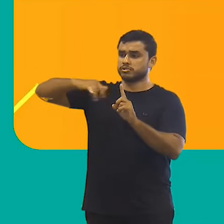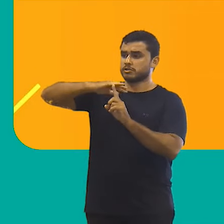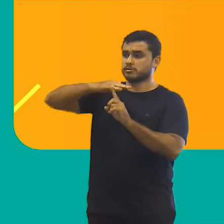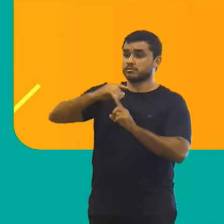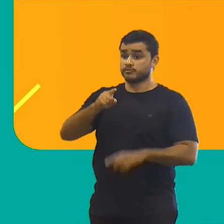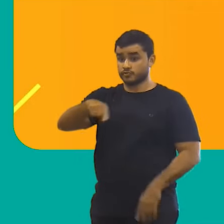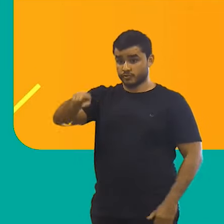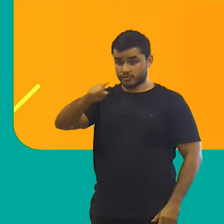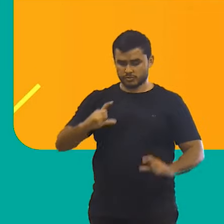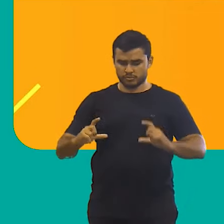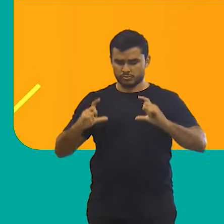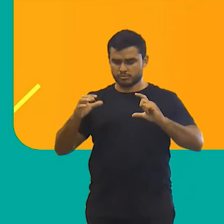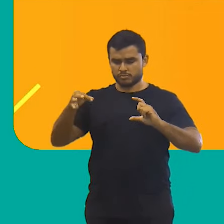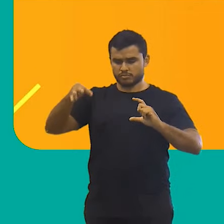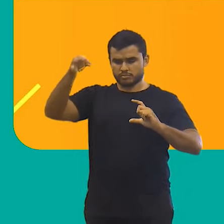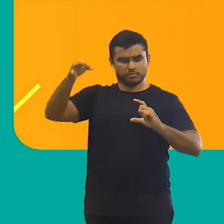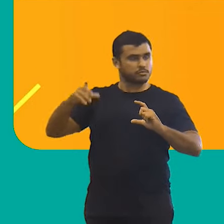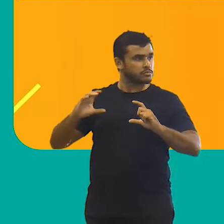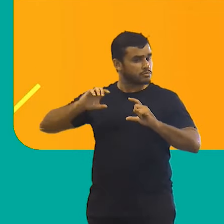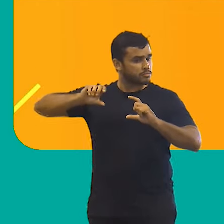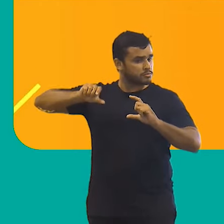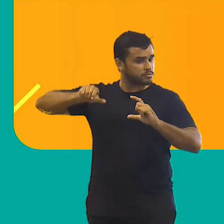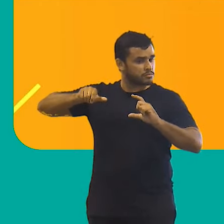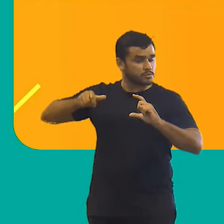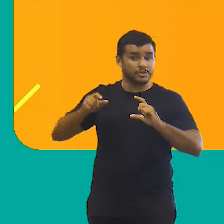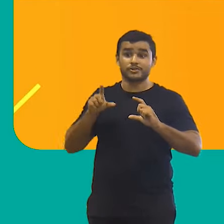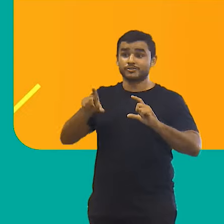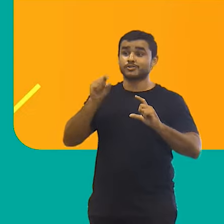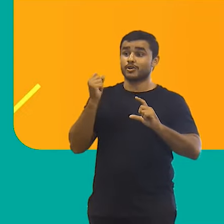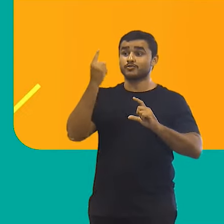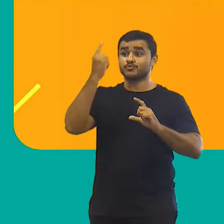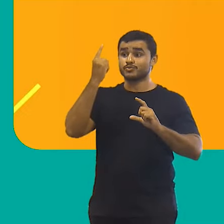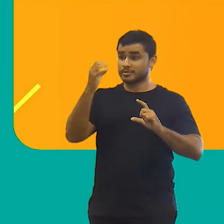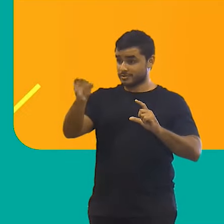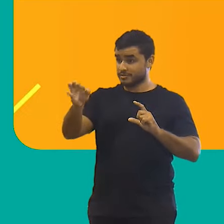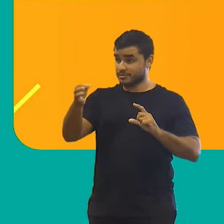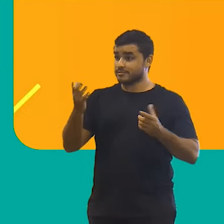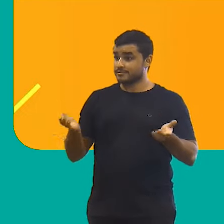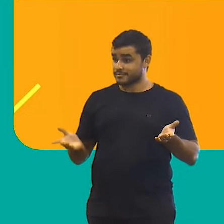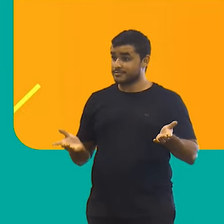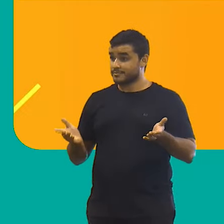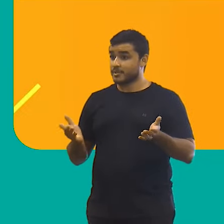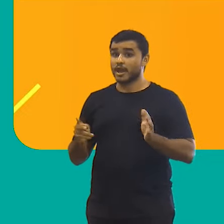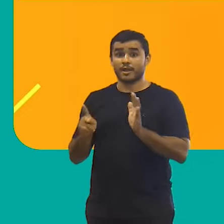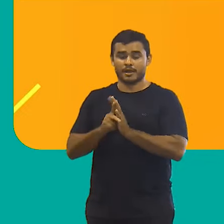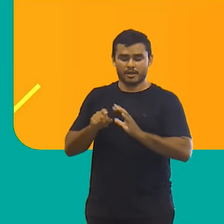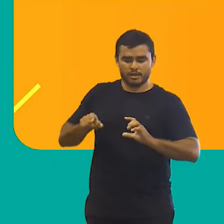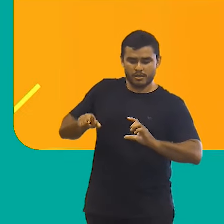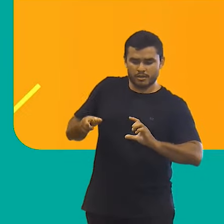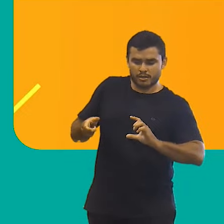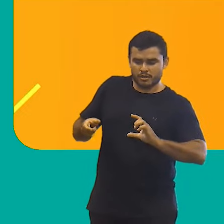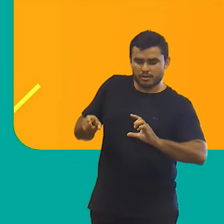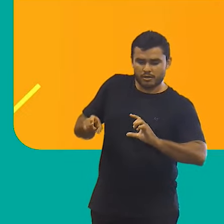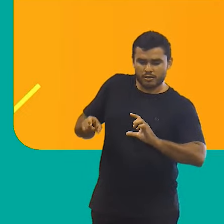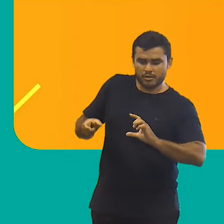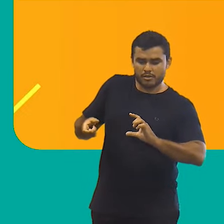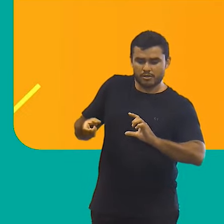você só deixa uma entrar. Estou mentindo? É a chamada sintonia. O